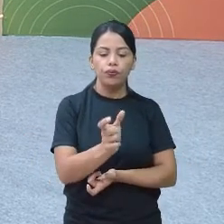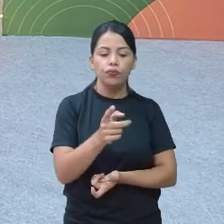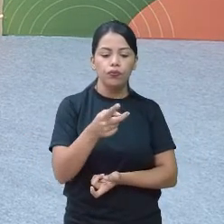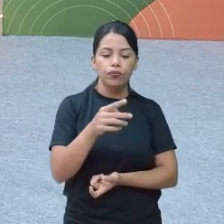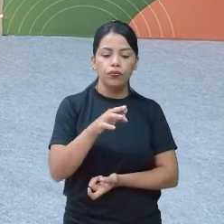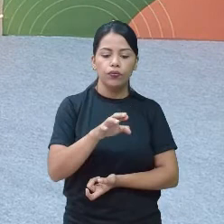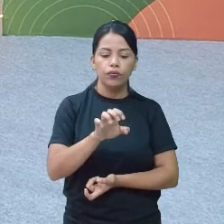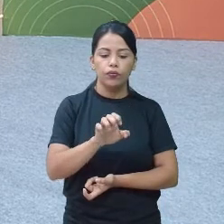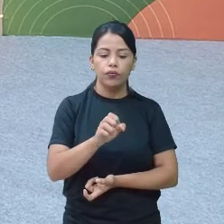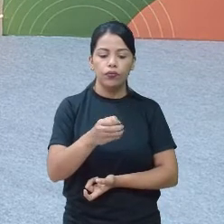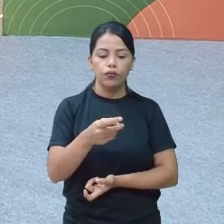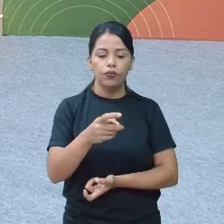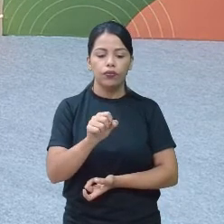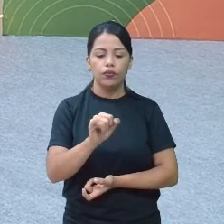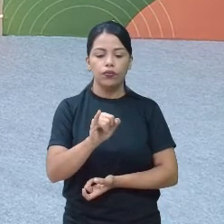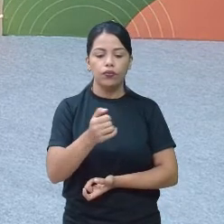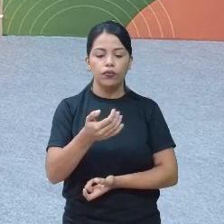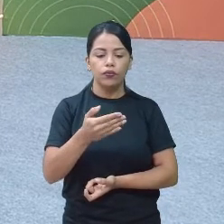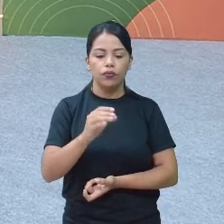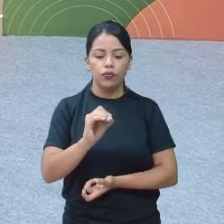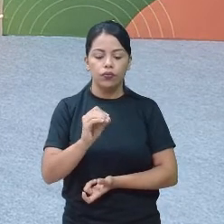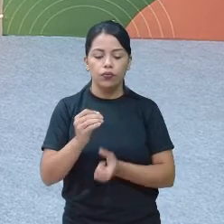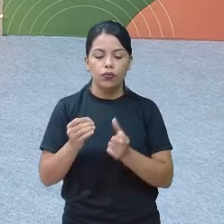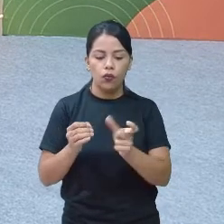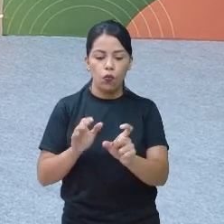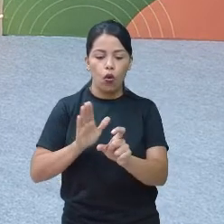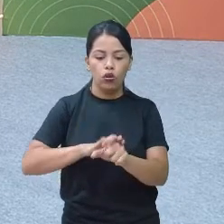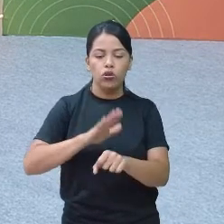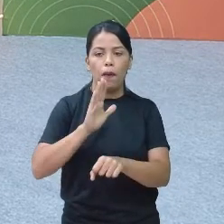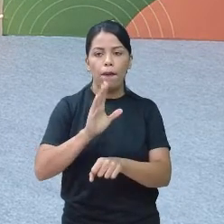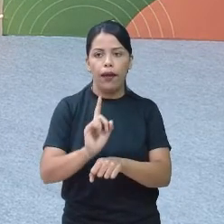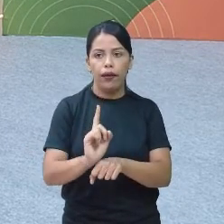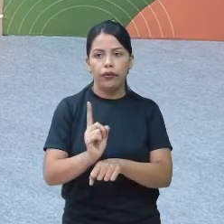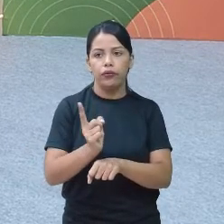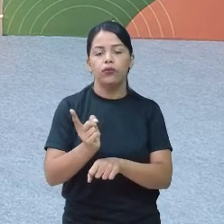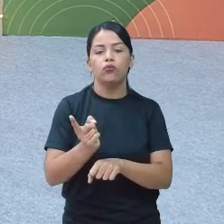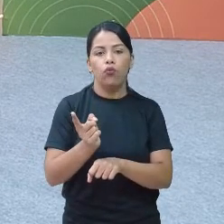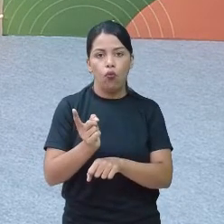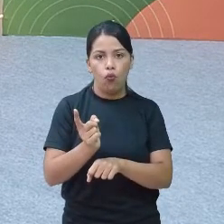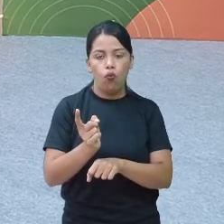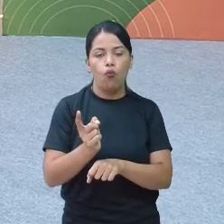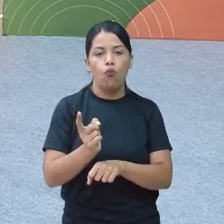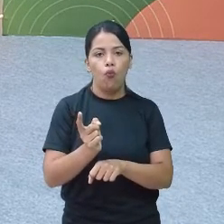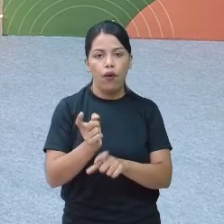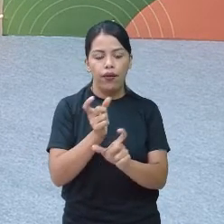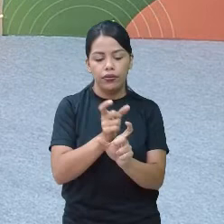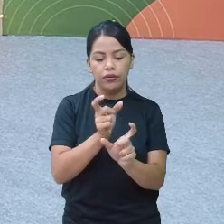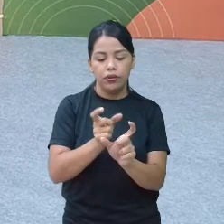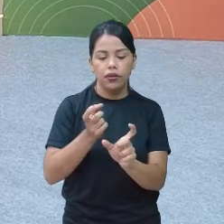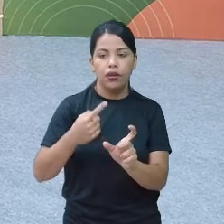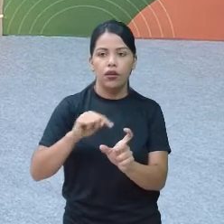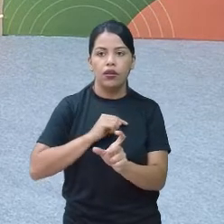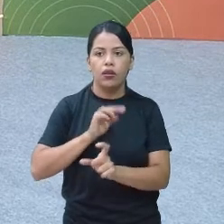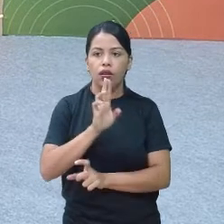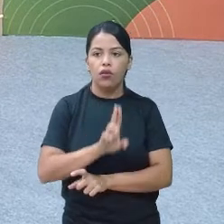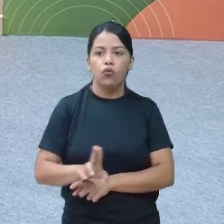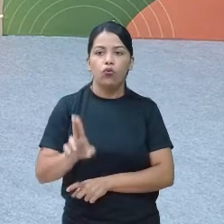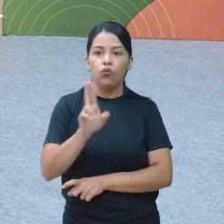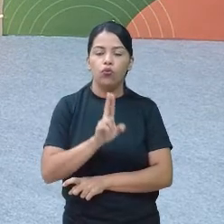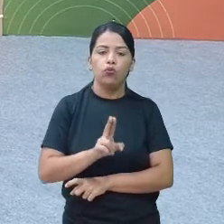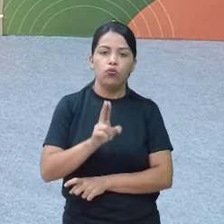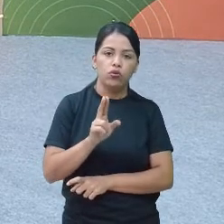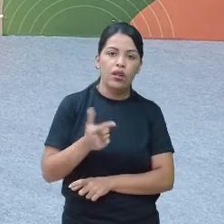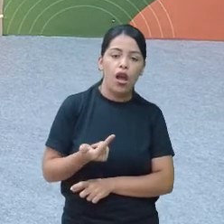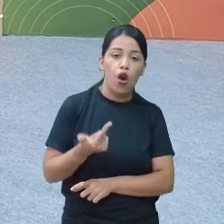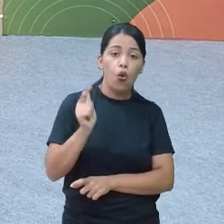está aparecendo antes do pronome, ela tem mais de uma sílaba, ou seja, ela é mais extensa, a gente vai usar as